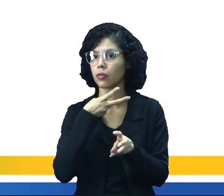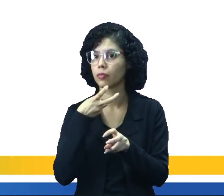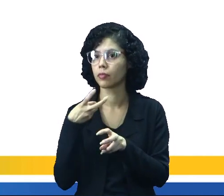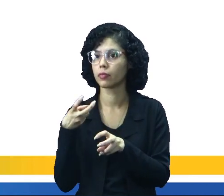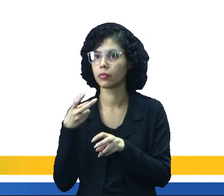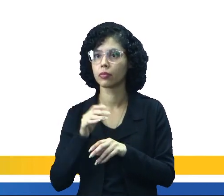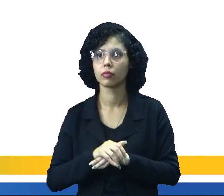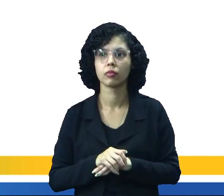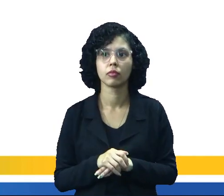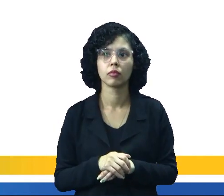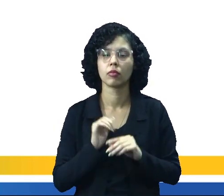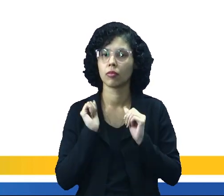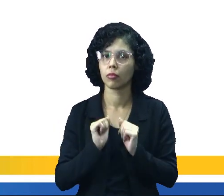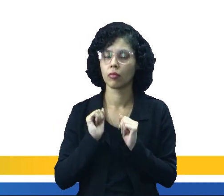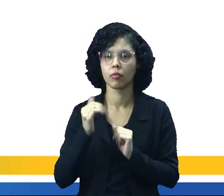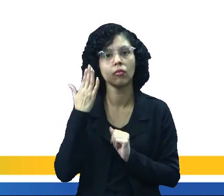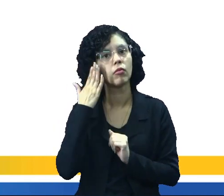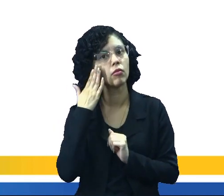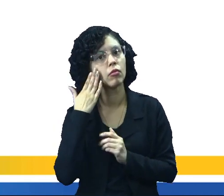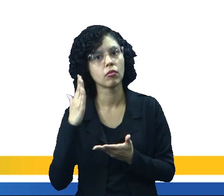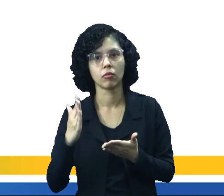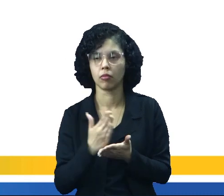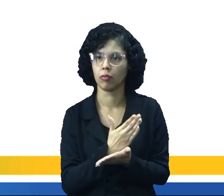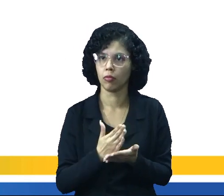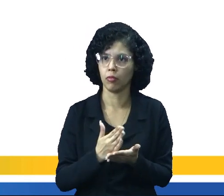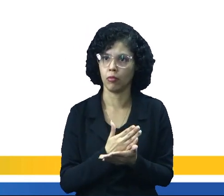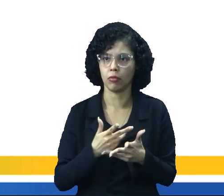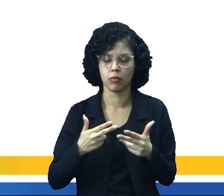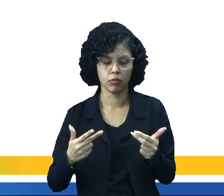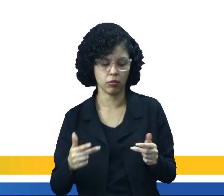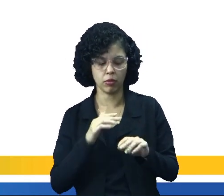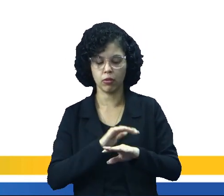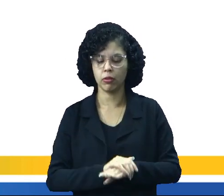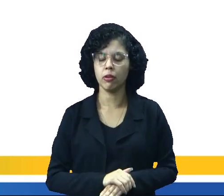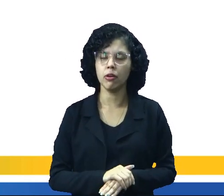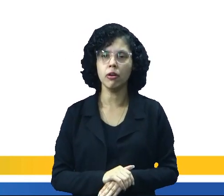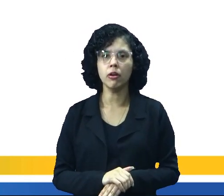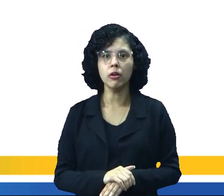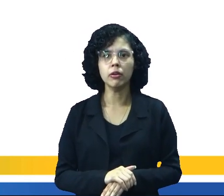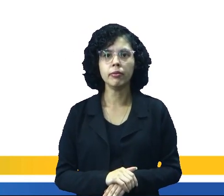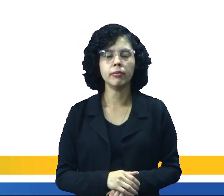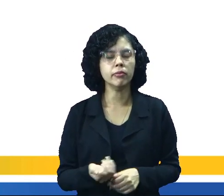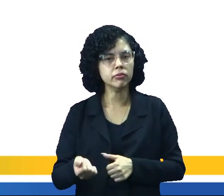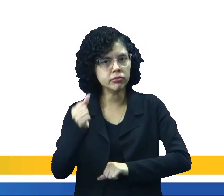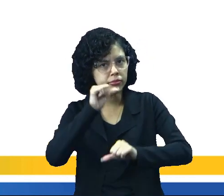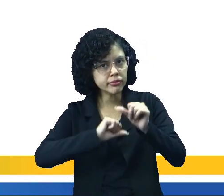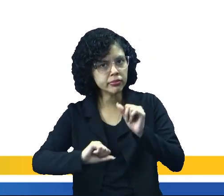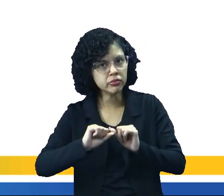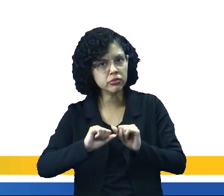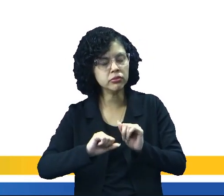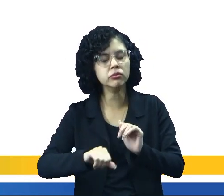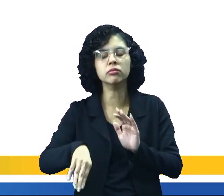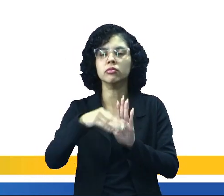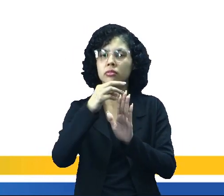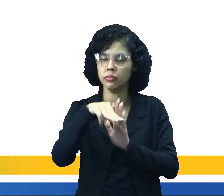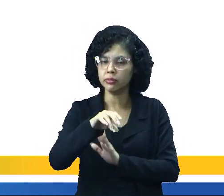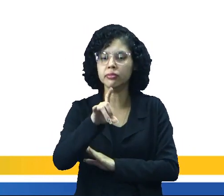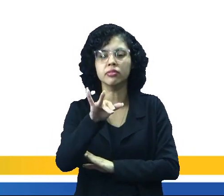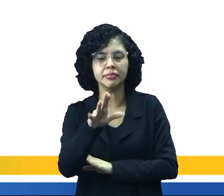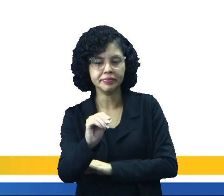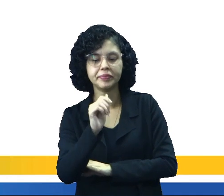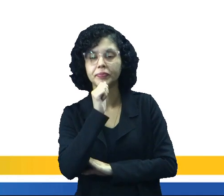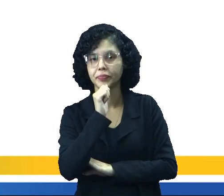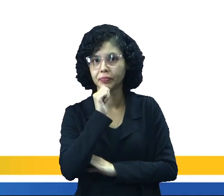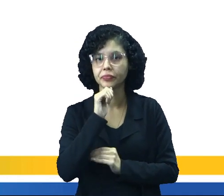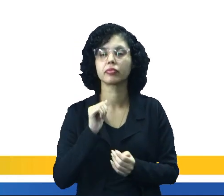observando, né? Para que se entenda algo ou alguma coisa. Oposição ao modelo renascentista, claro, né?